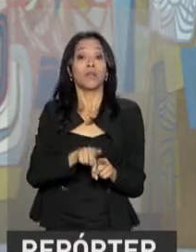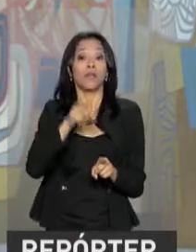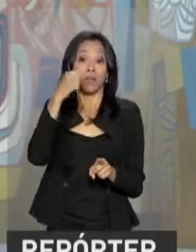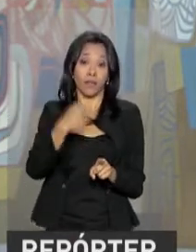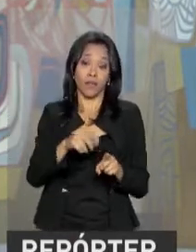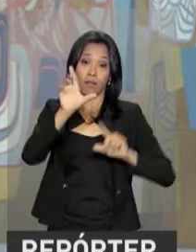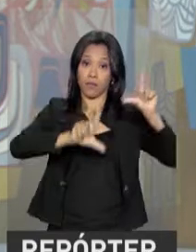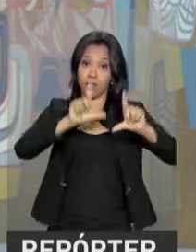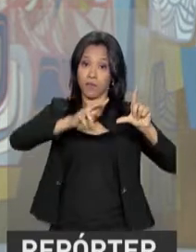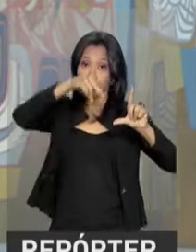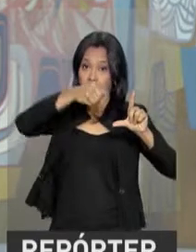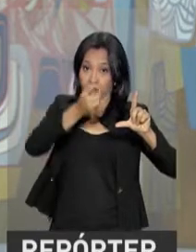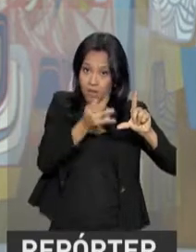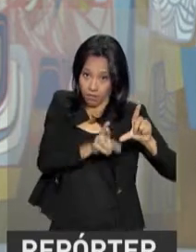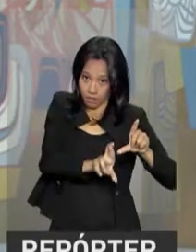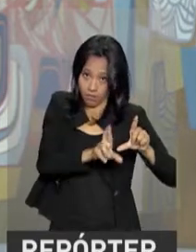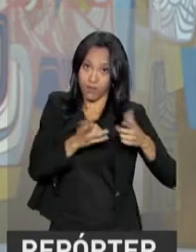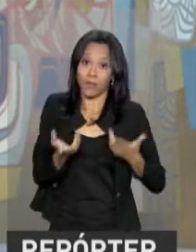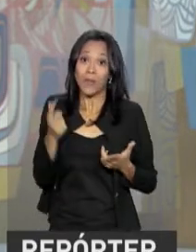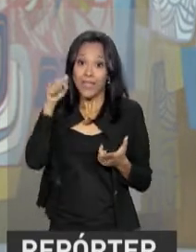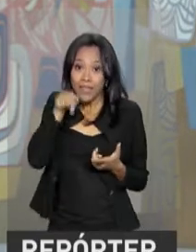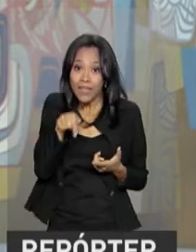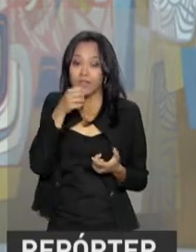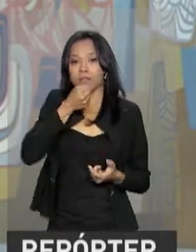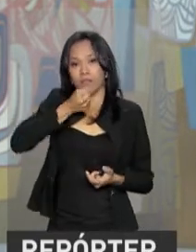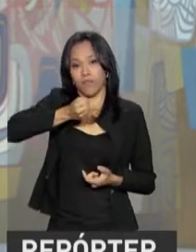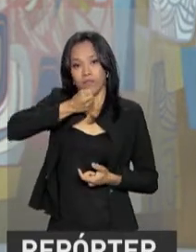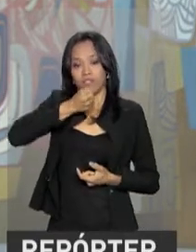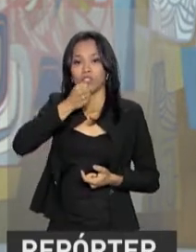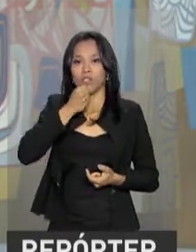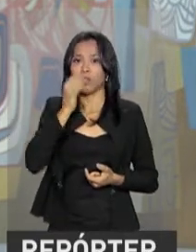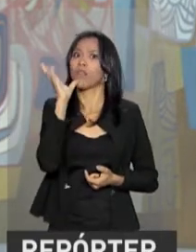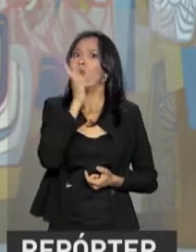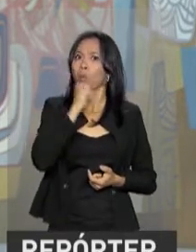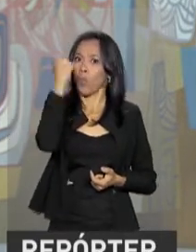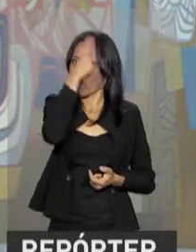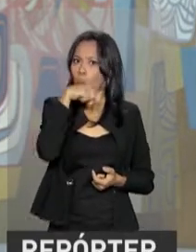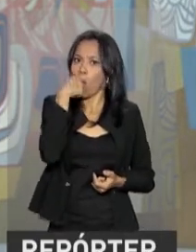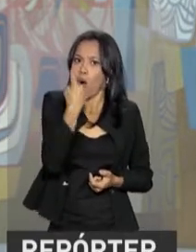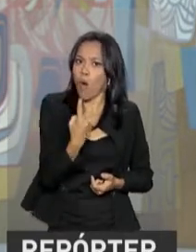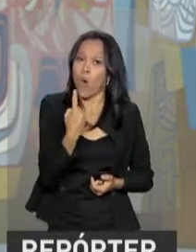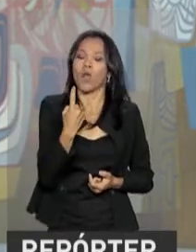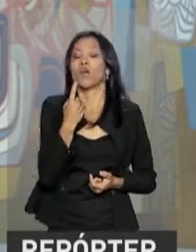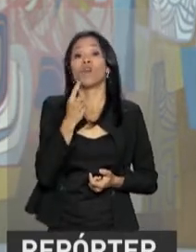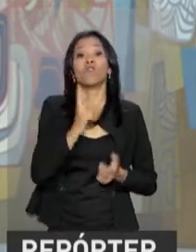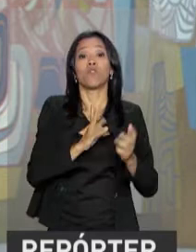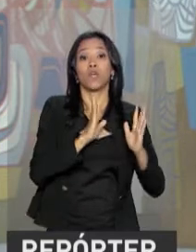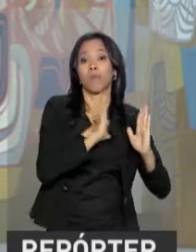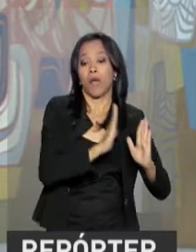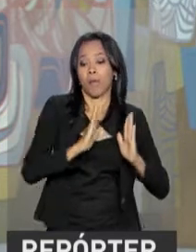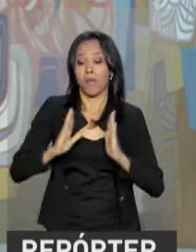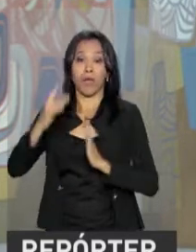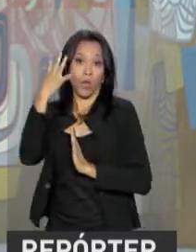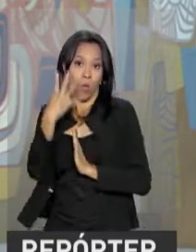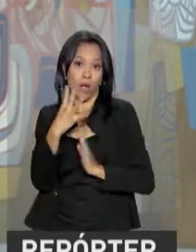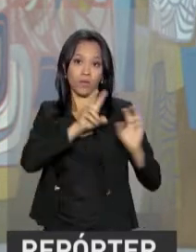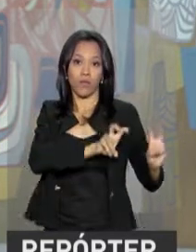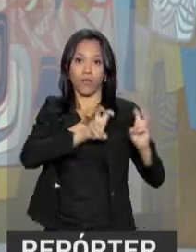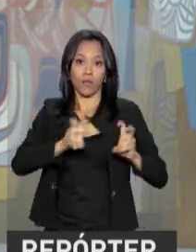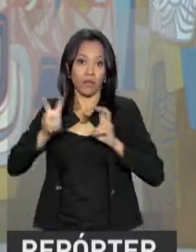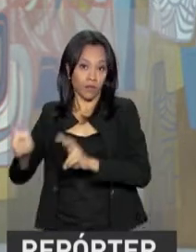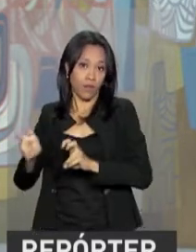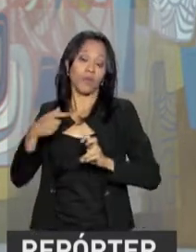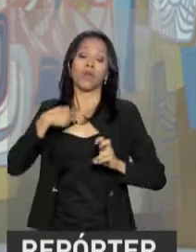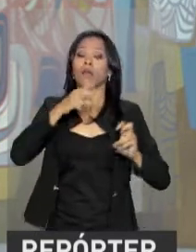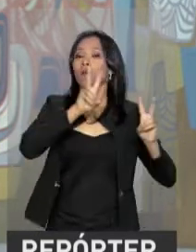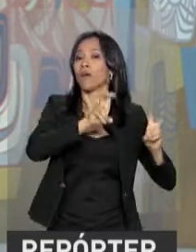TV NBR. Nessa entrevista, que durou cerca de uma hora e foi dividida em quatro blocos, o presidente falou sobre